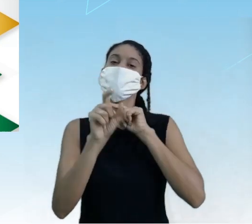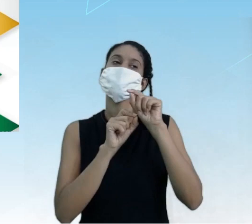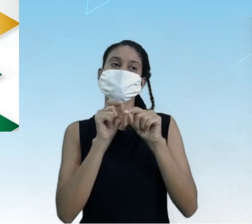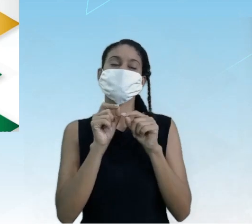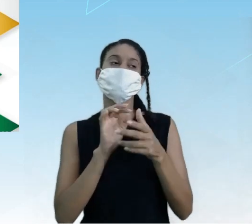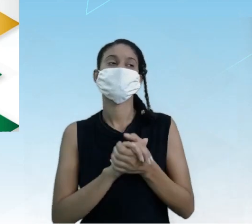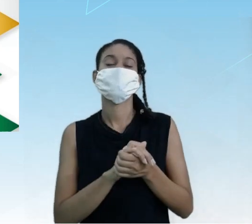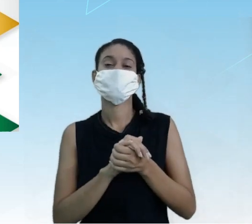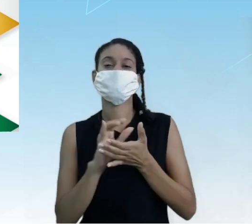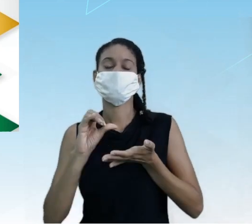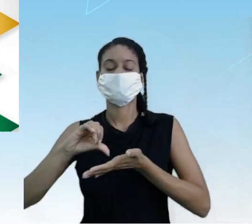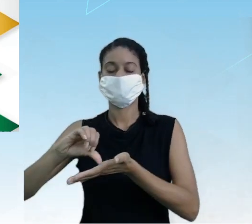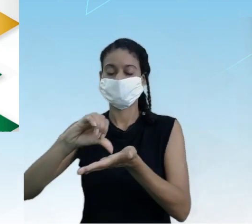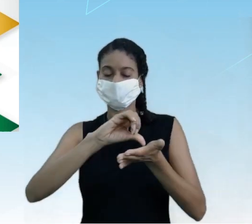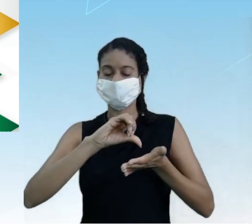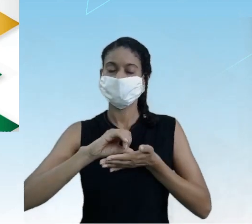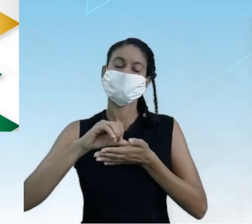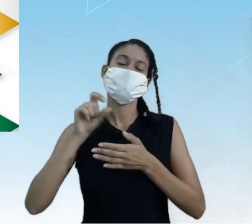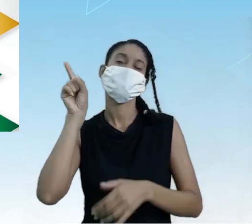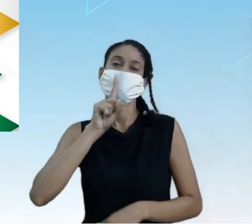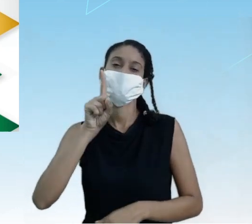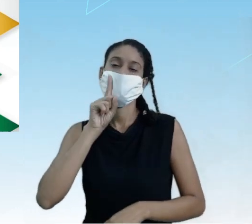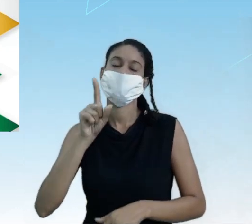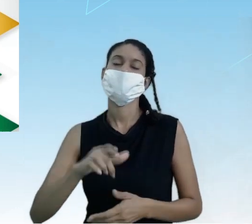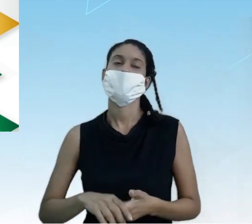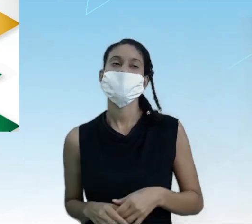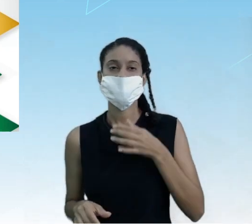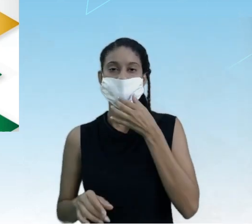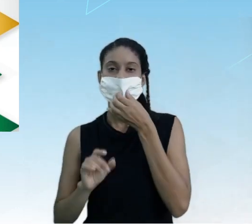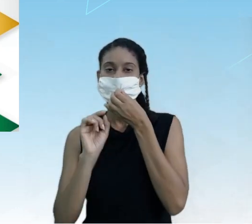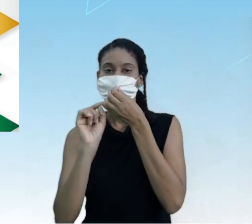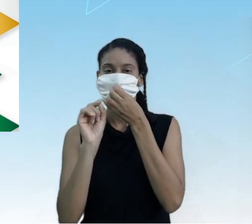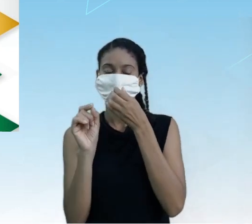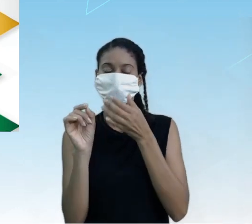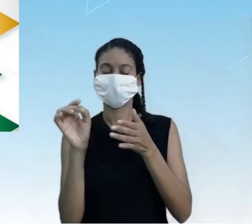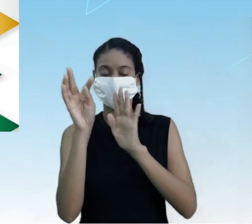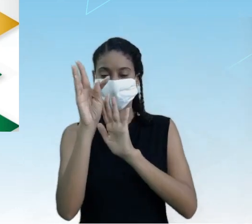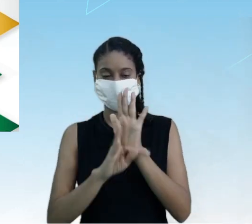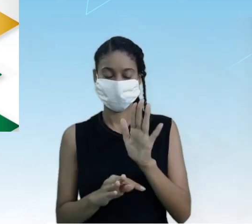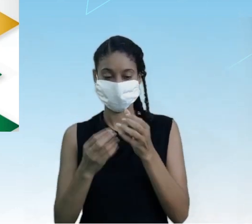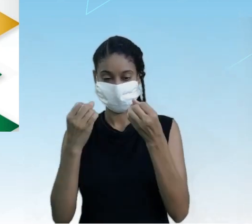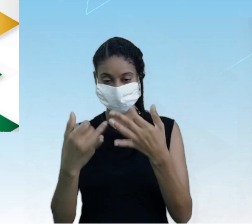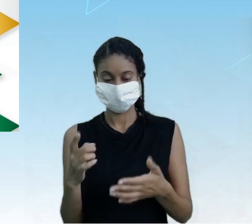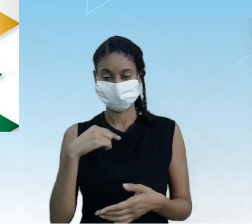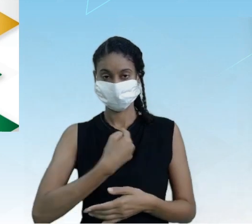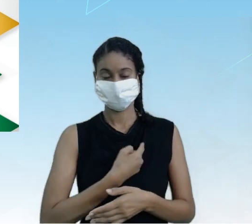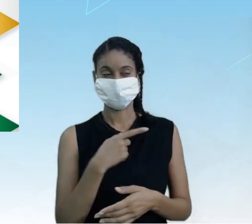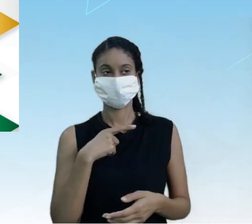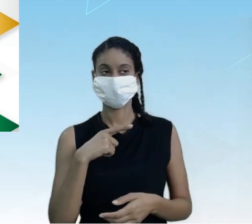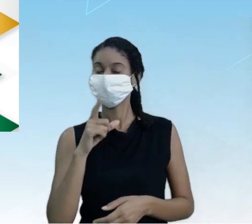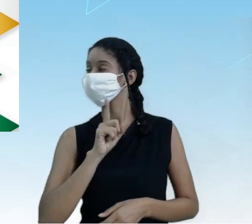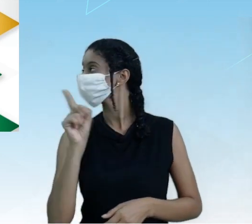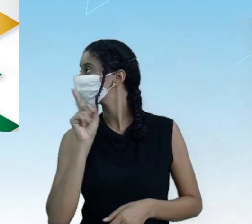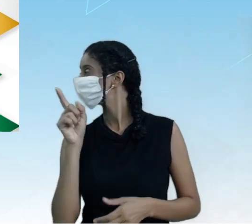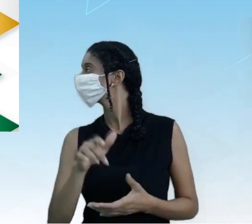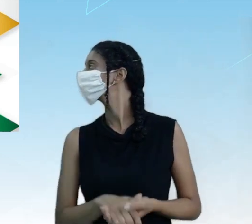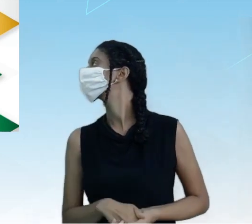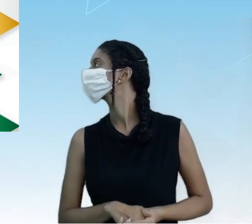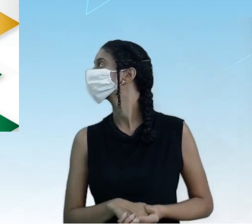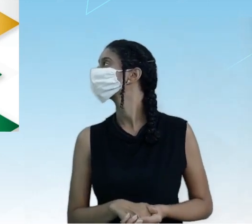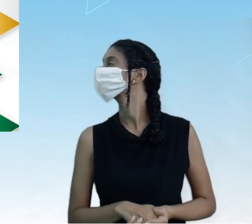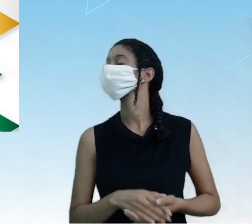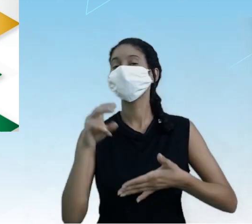dessa colonização dos Estados Unidos. Então, o que é que o texto basicamente diz para a gente? Tem assim, ó,